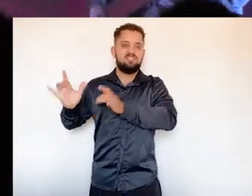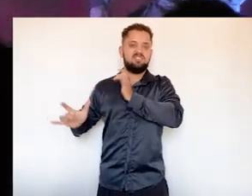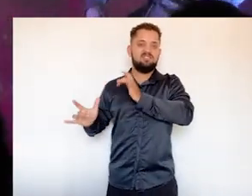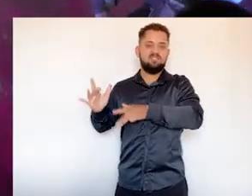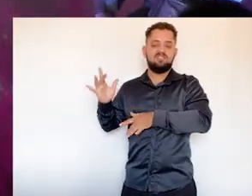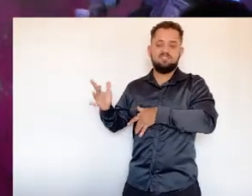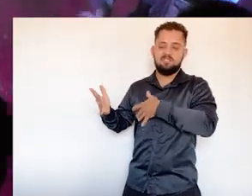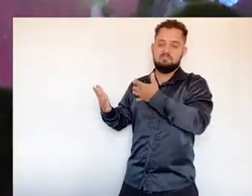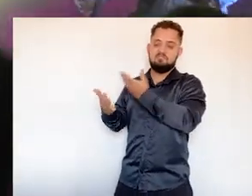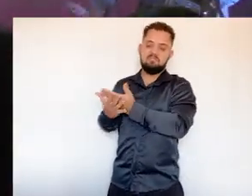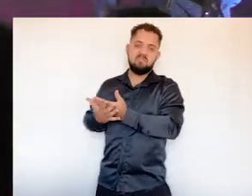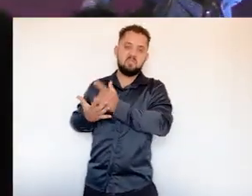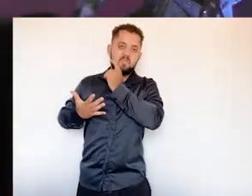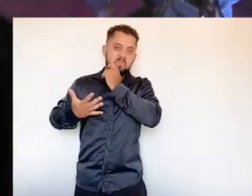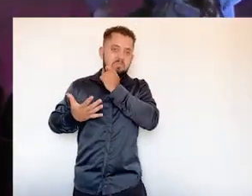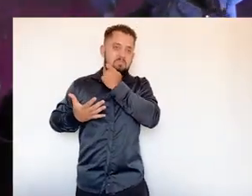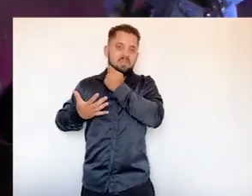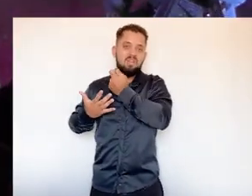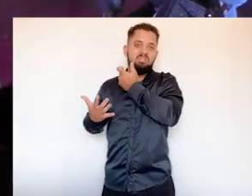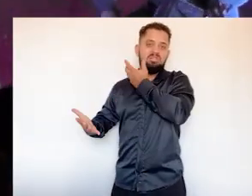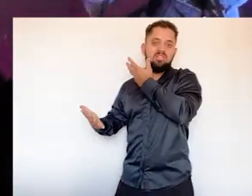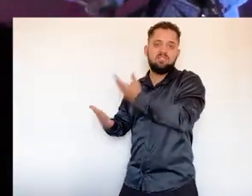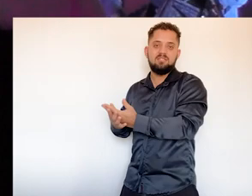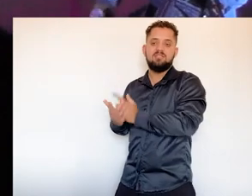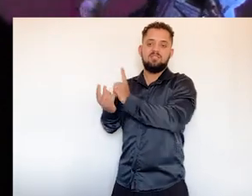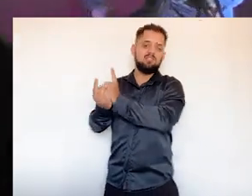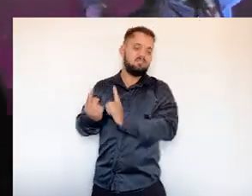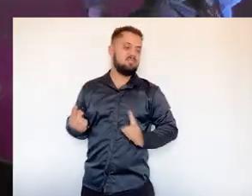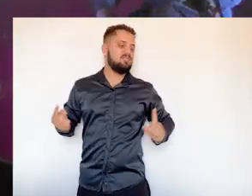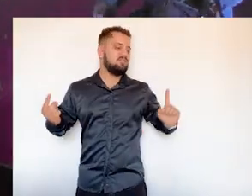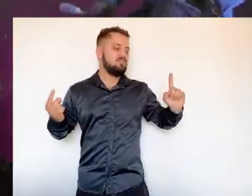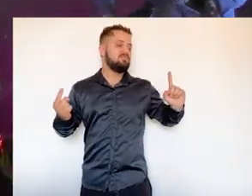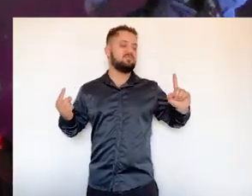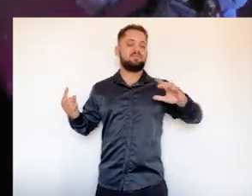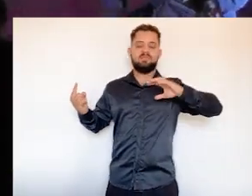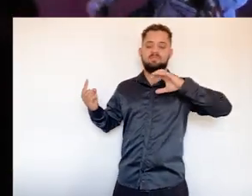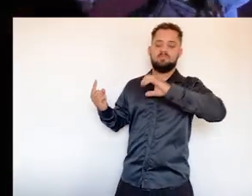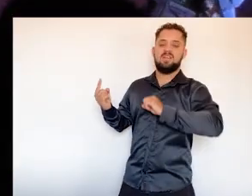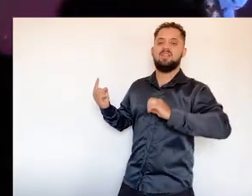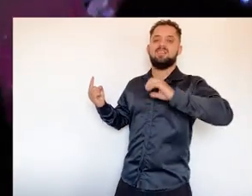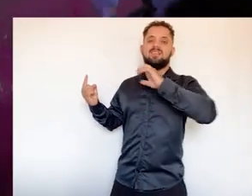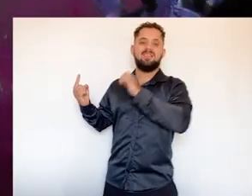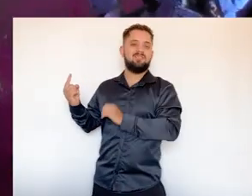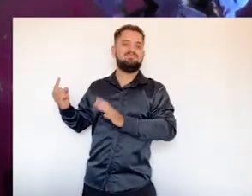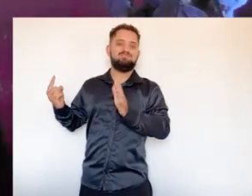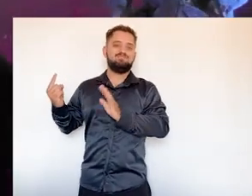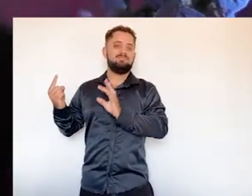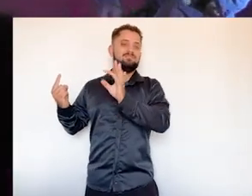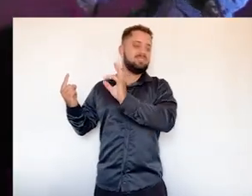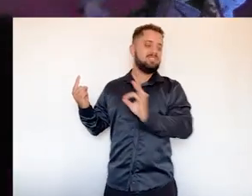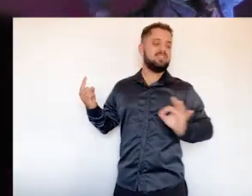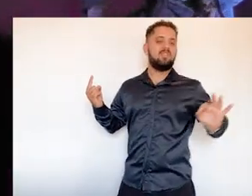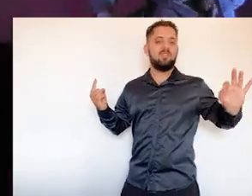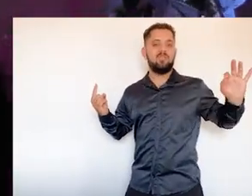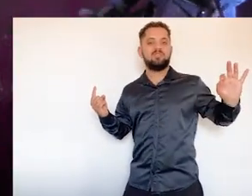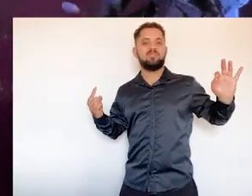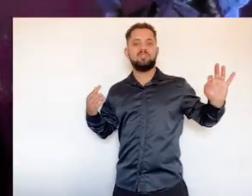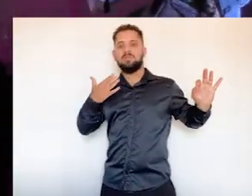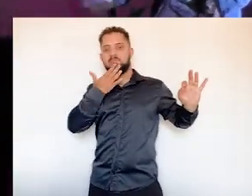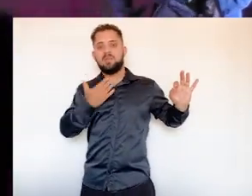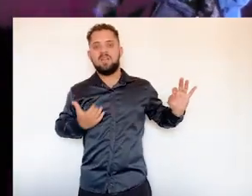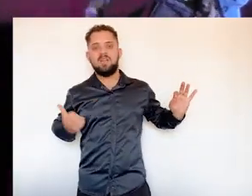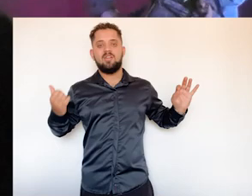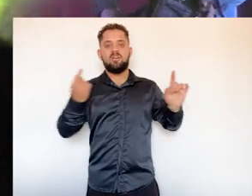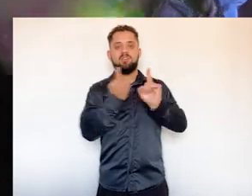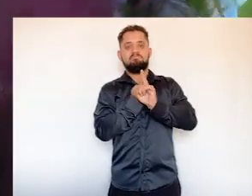nós é bem melhor, mas a menor distância entre nós é bem melhor. A terra tremeu quando ouviu meu mi menor.